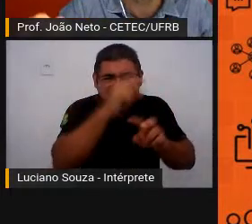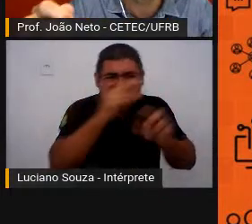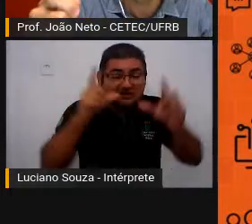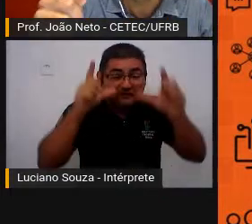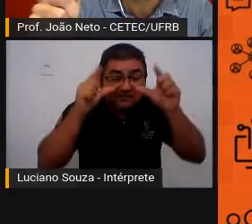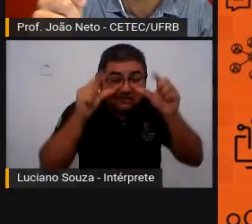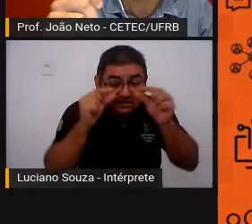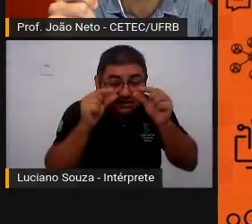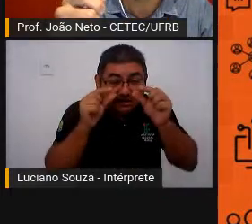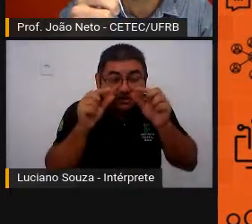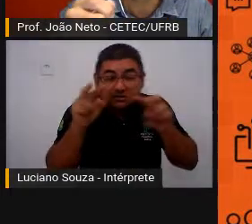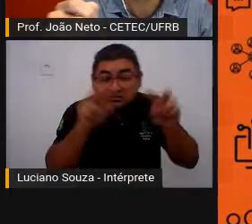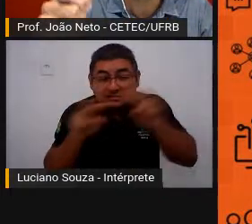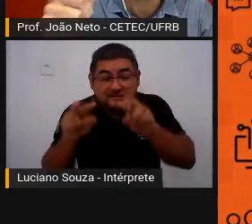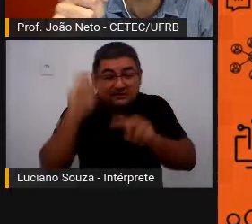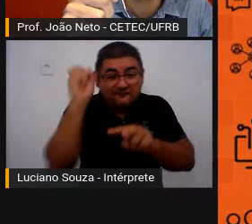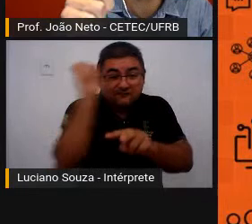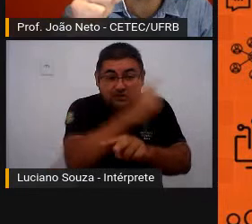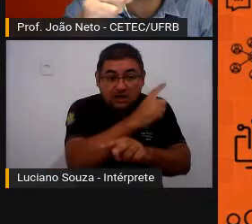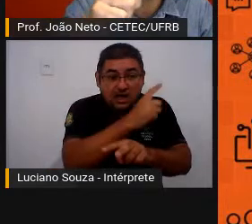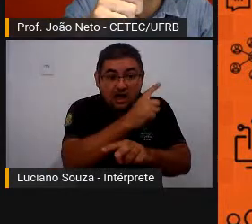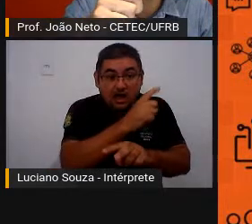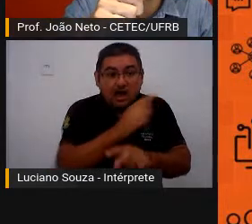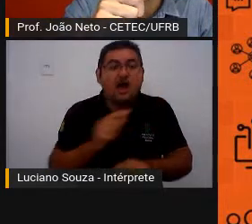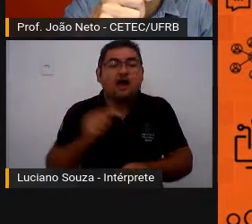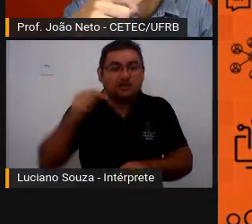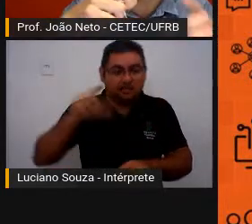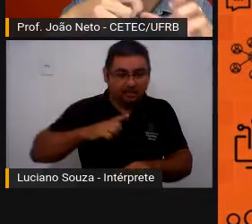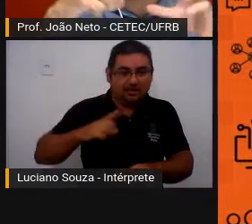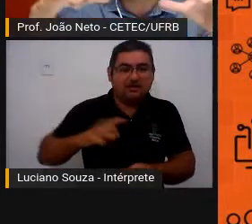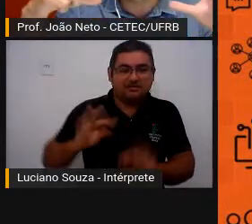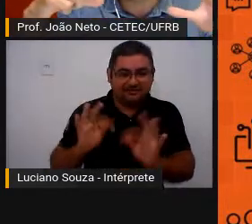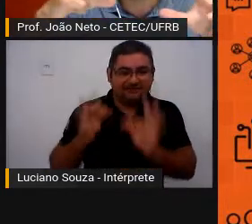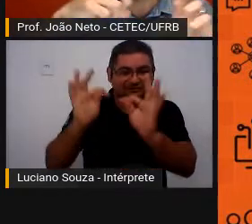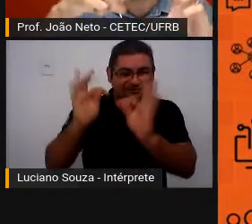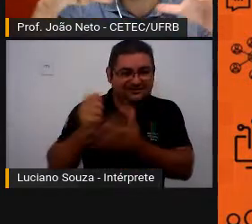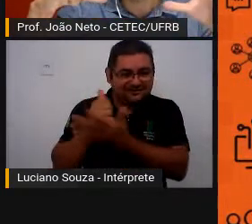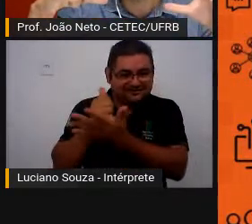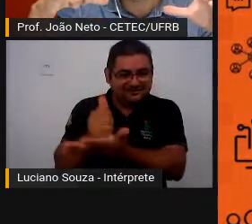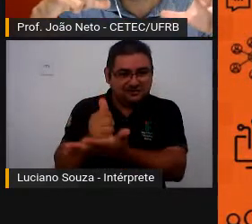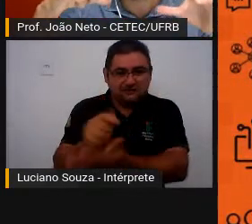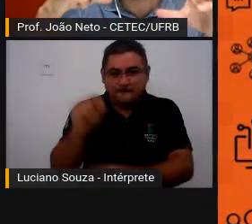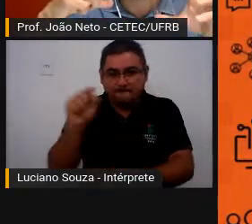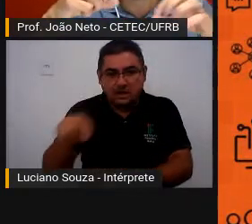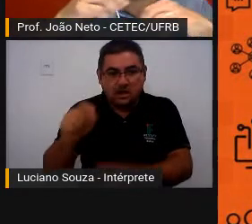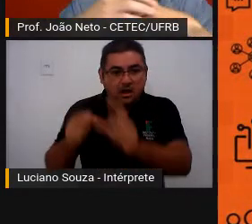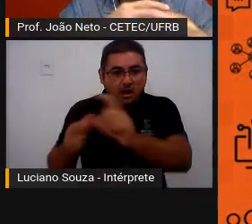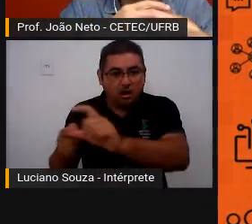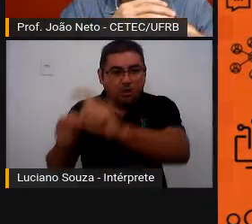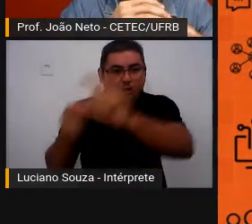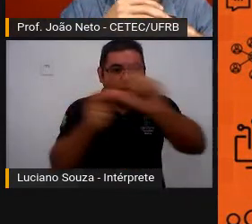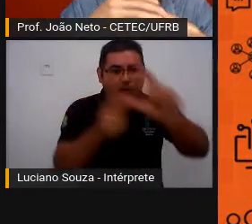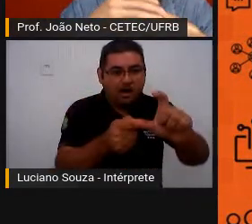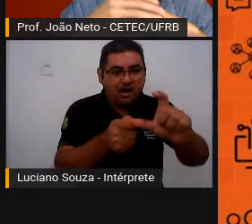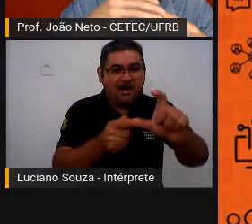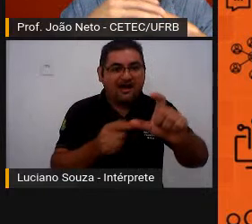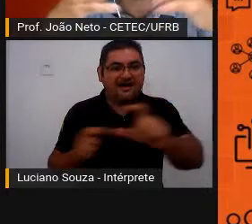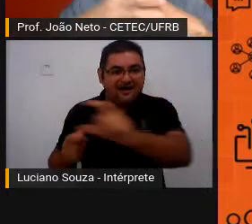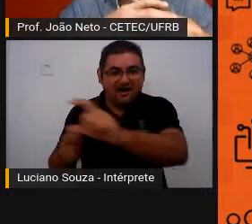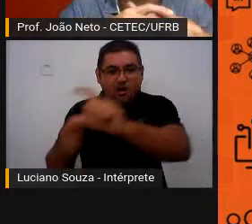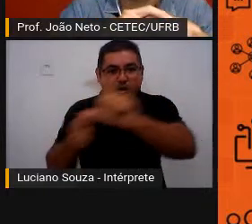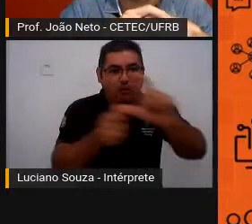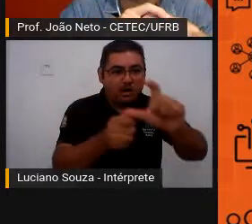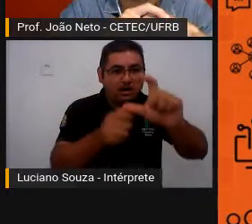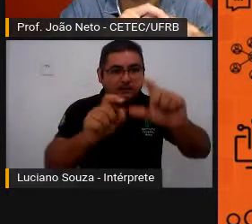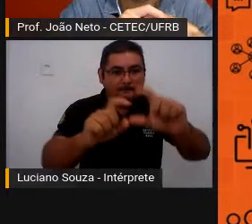que essa lupa à medida que você desloca a tela amplia dá um zoom considerado sobre aquela região